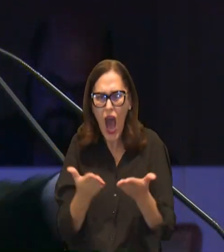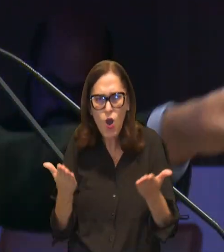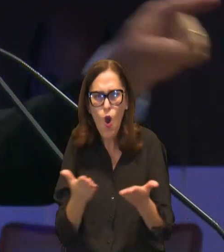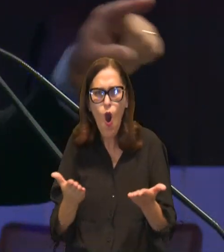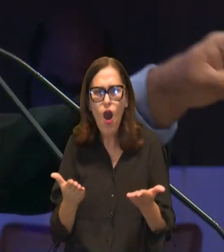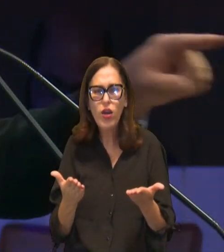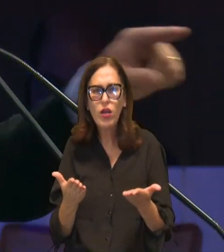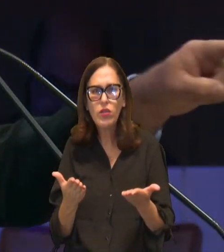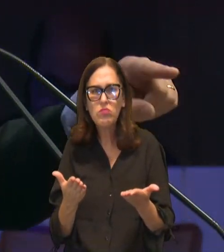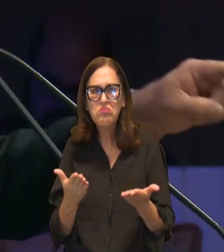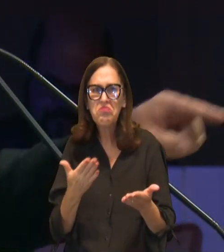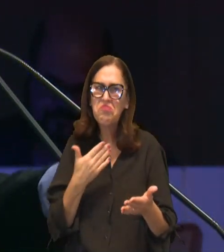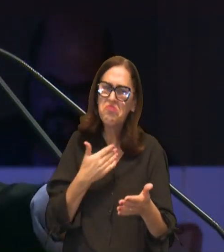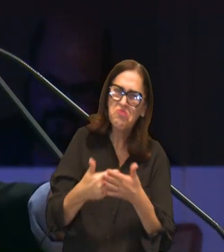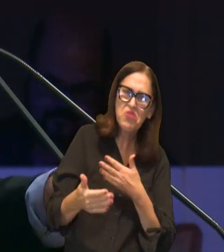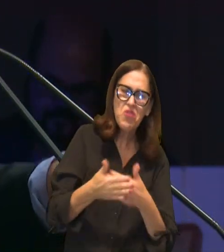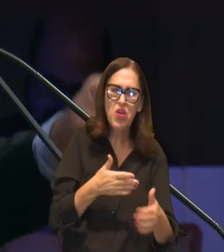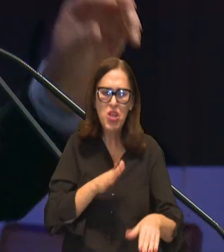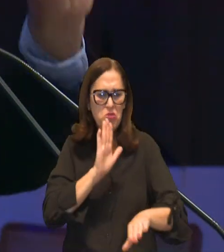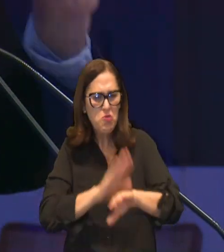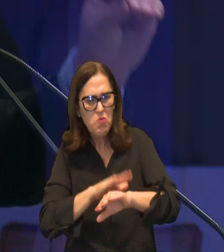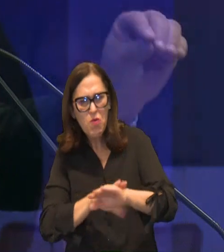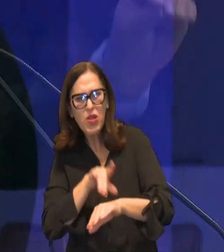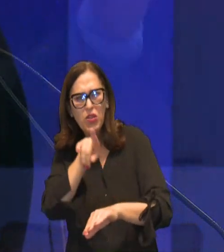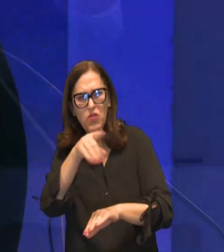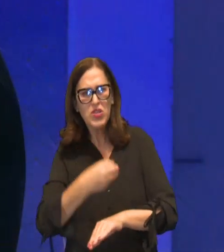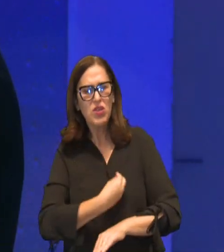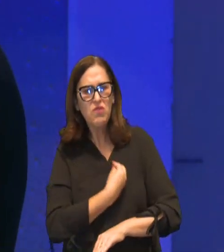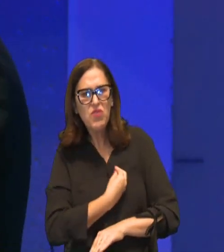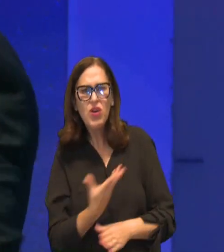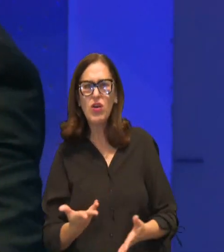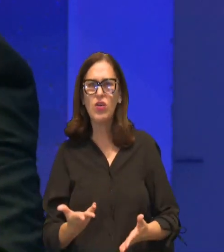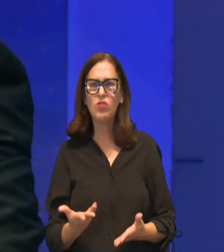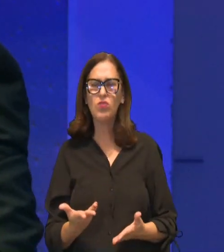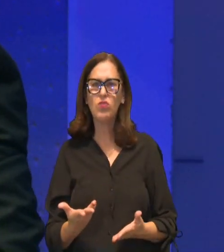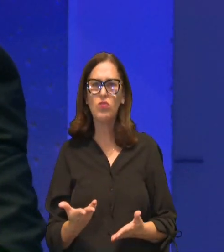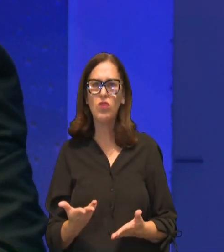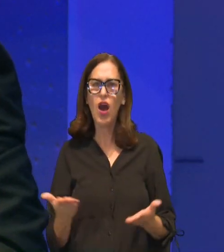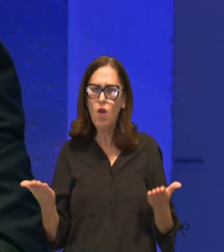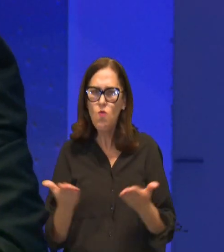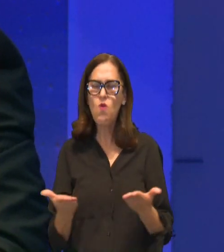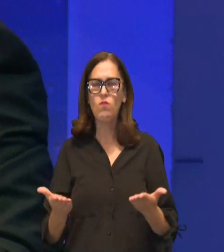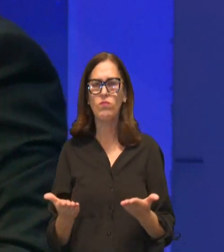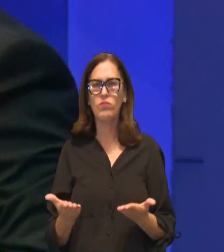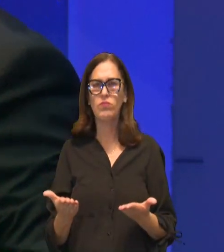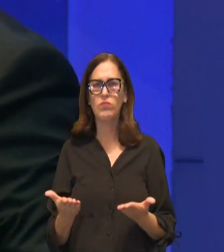irmão, independentemente da circunstância que você está vivenciando nesta hora.